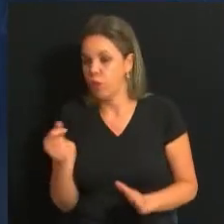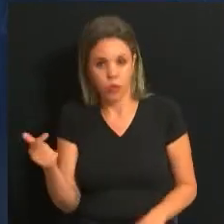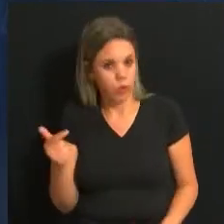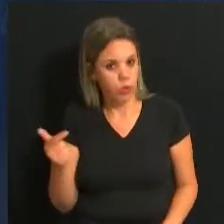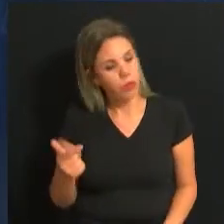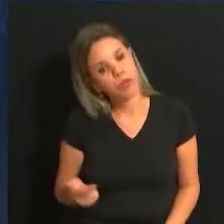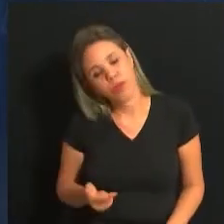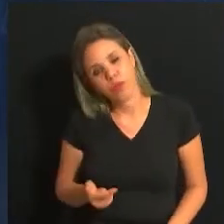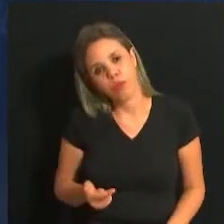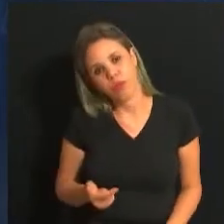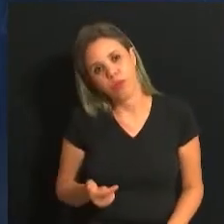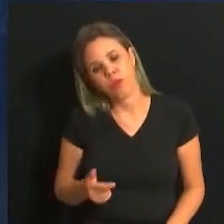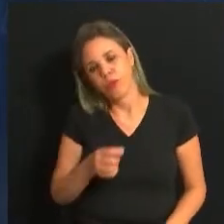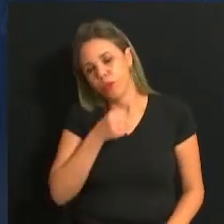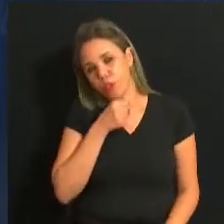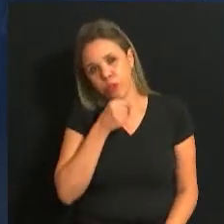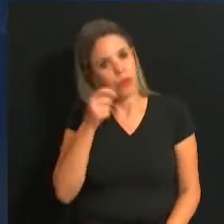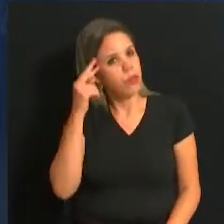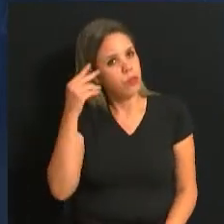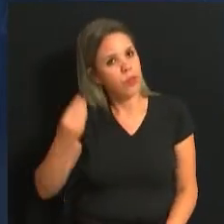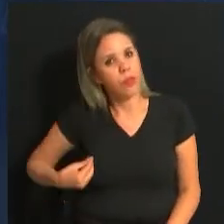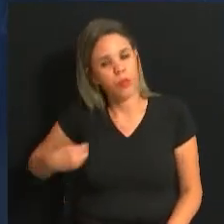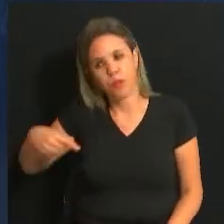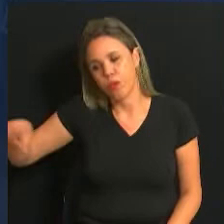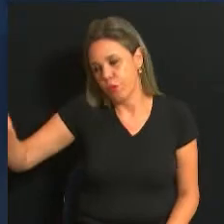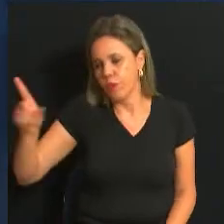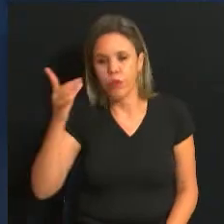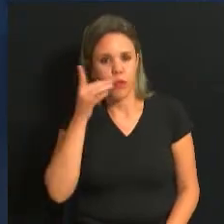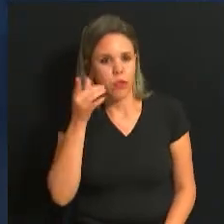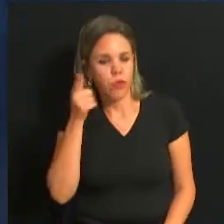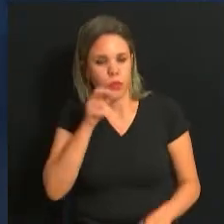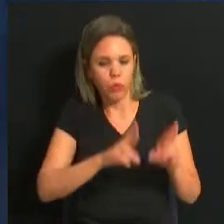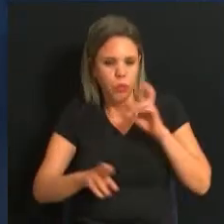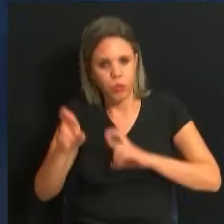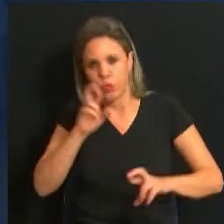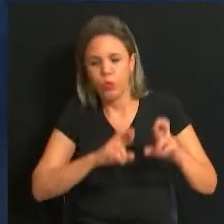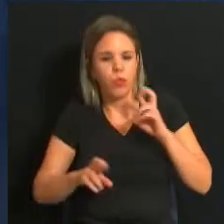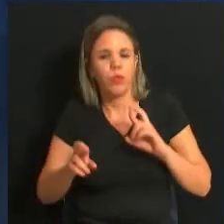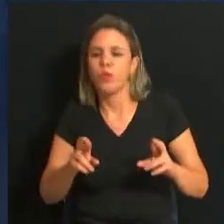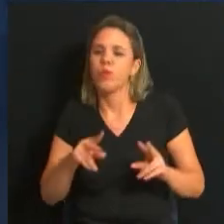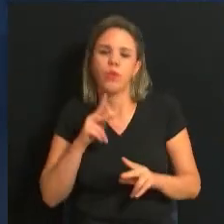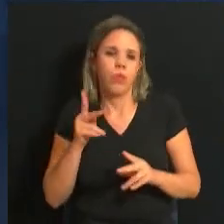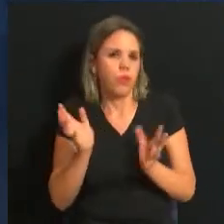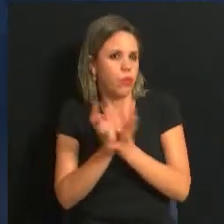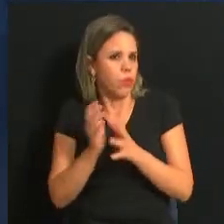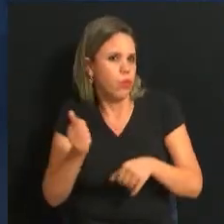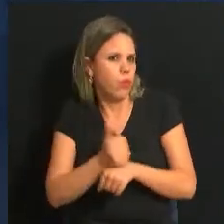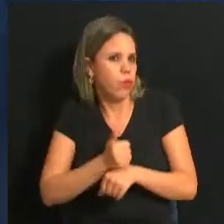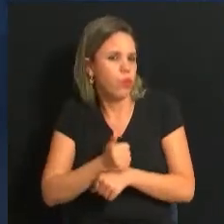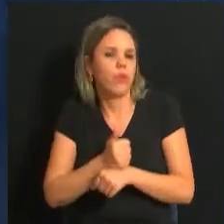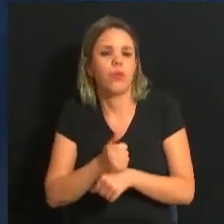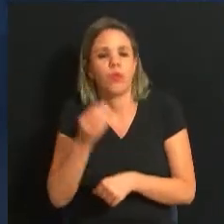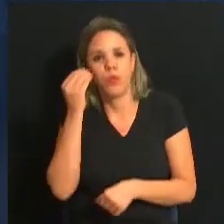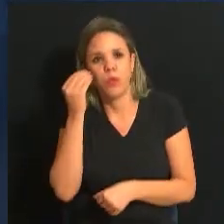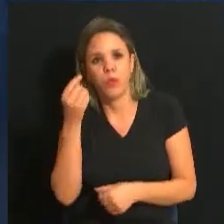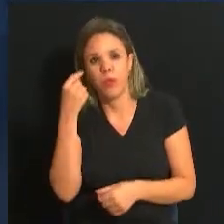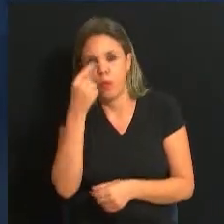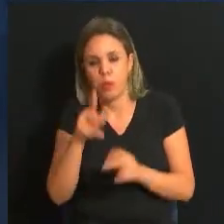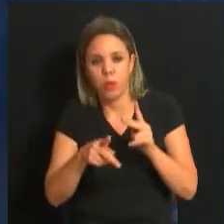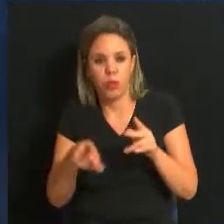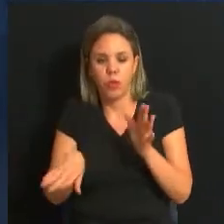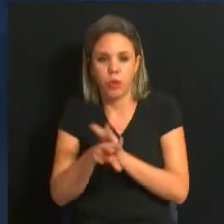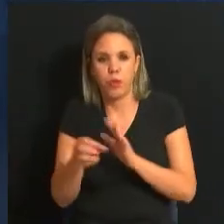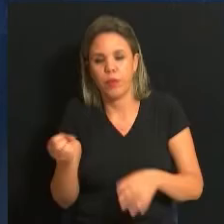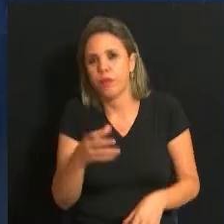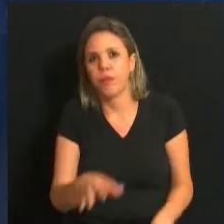e o repórter André Aranha foi lá conferir como está a expectativa da equipe e se tem cara nova chegando também para